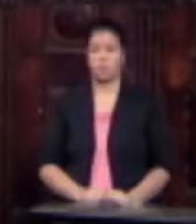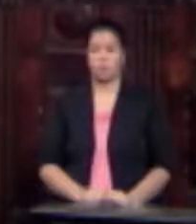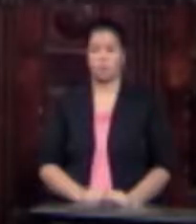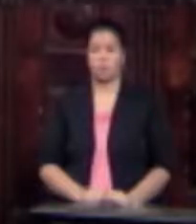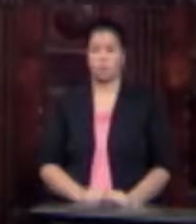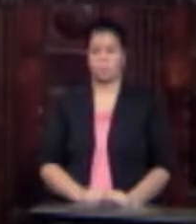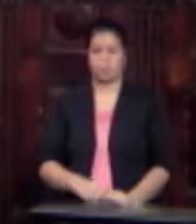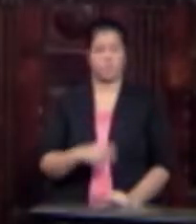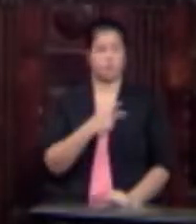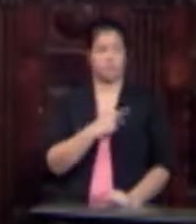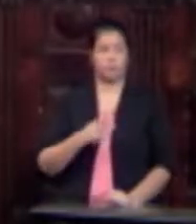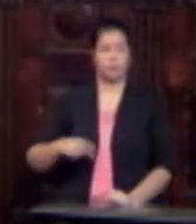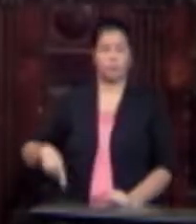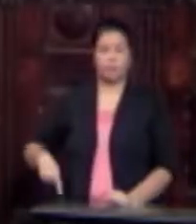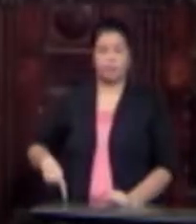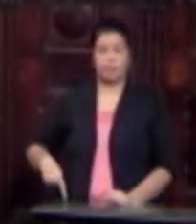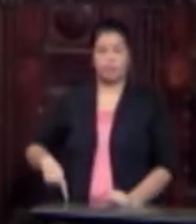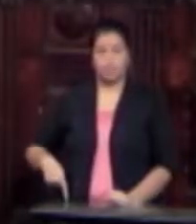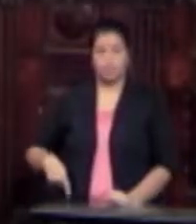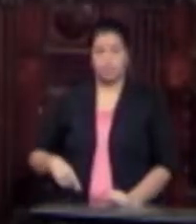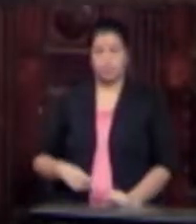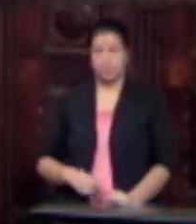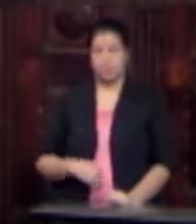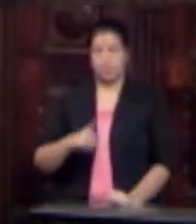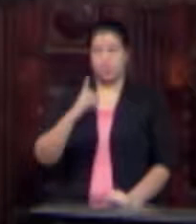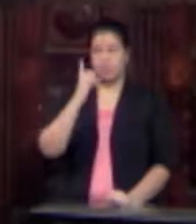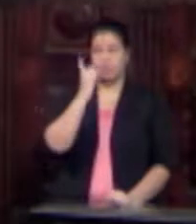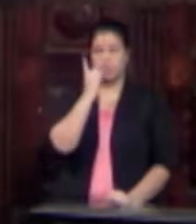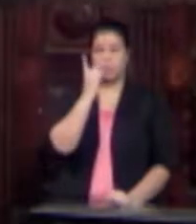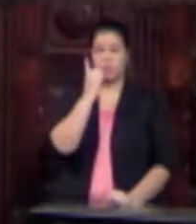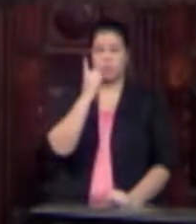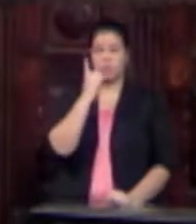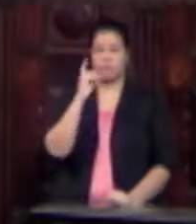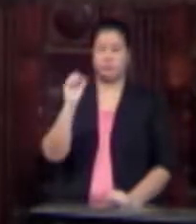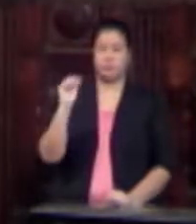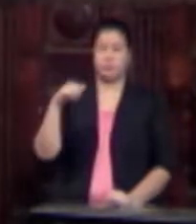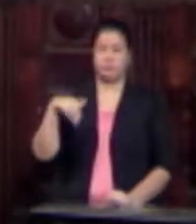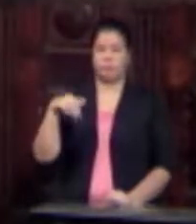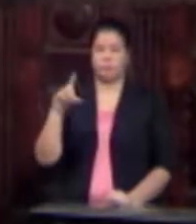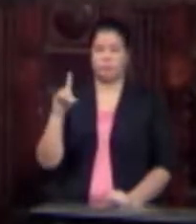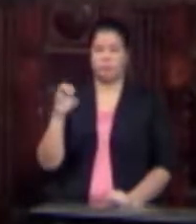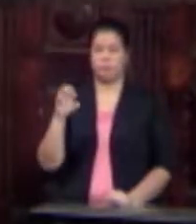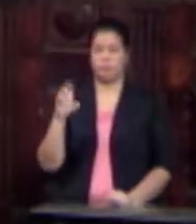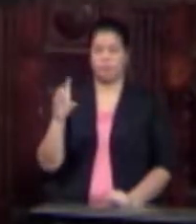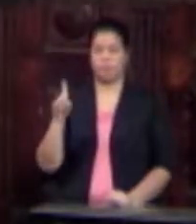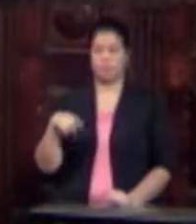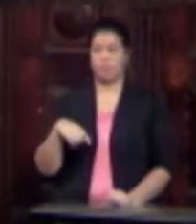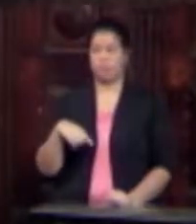Senhor presidente, deputado André Siciliano,